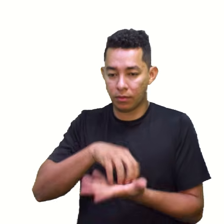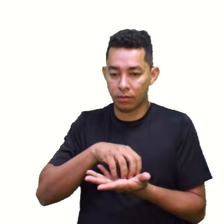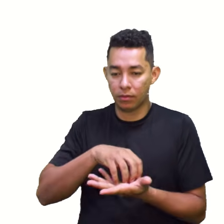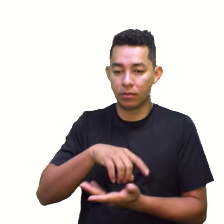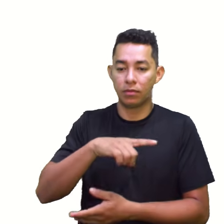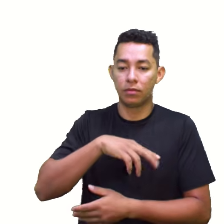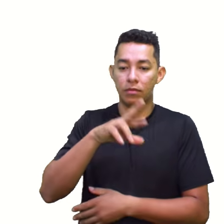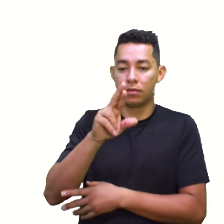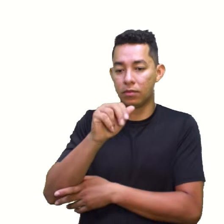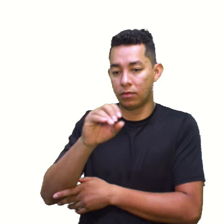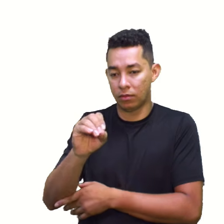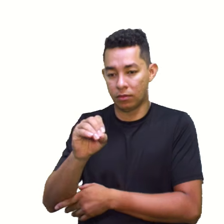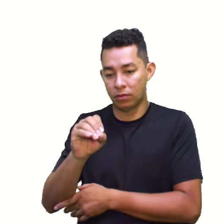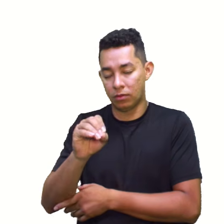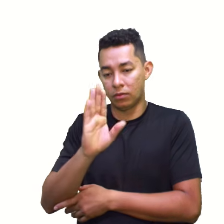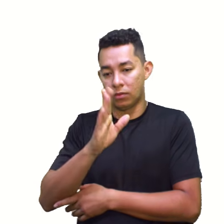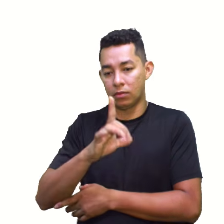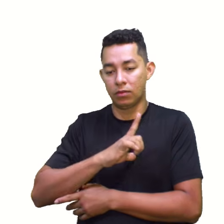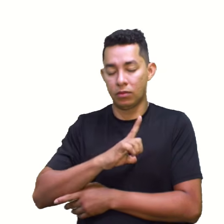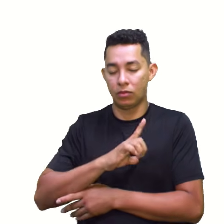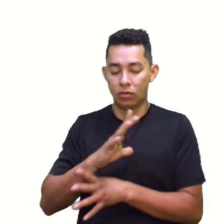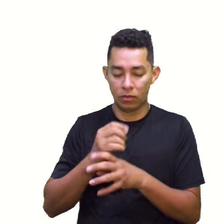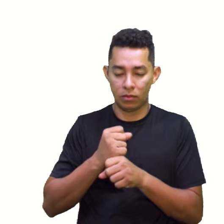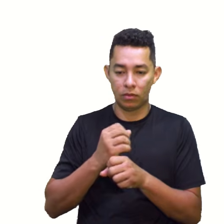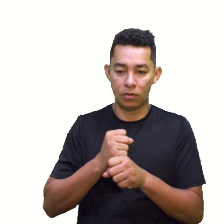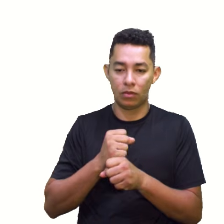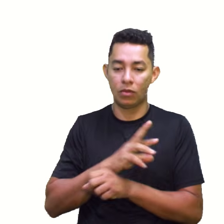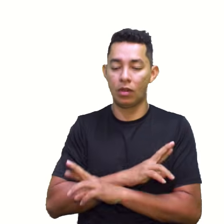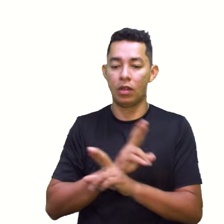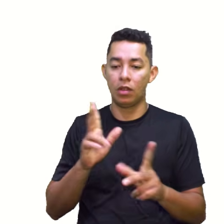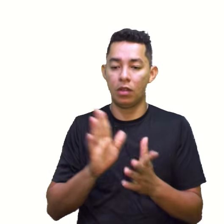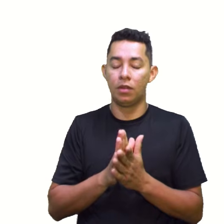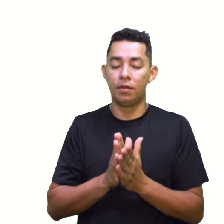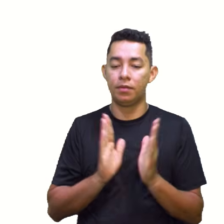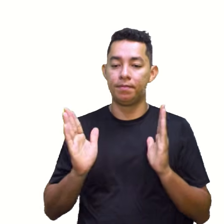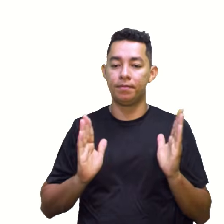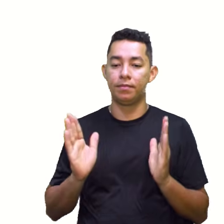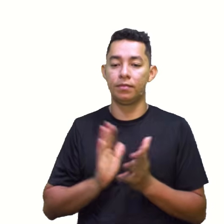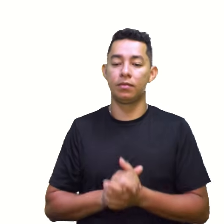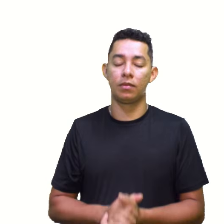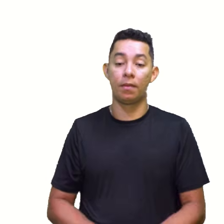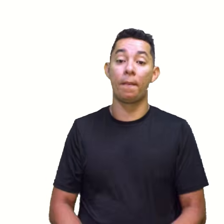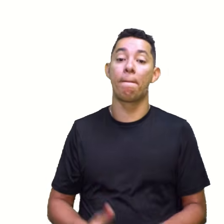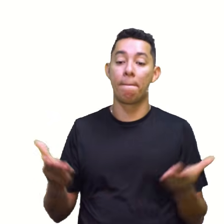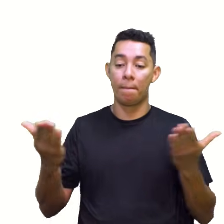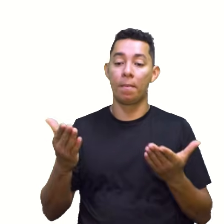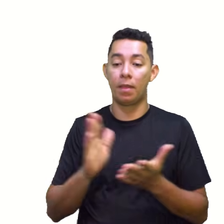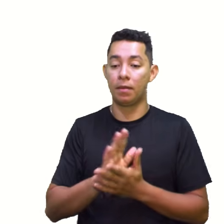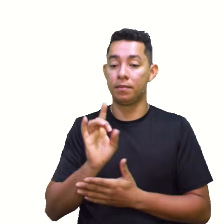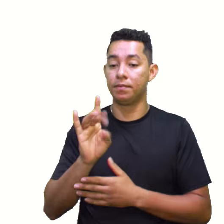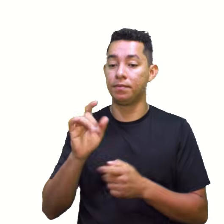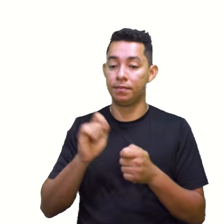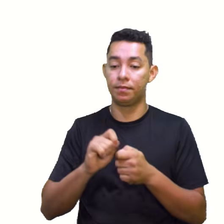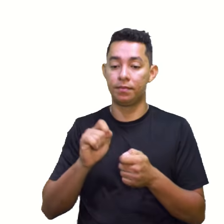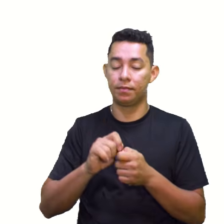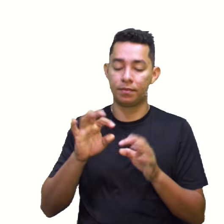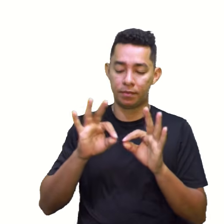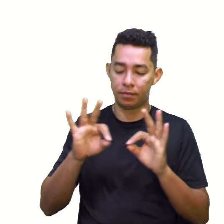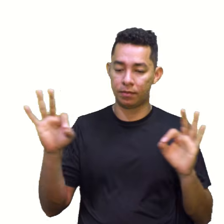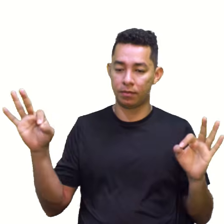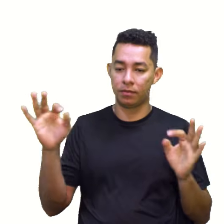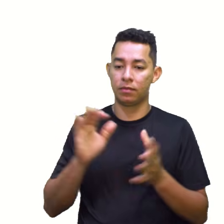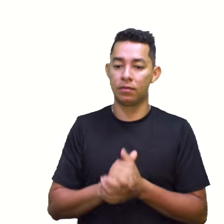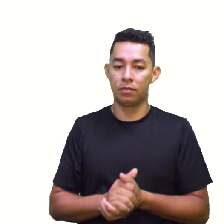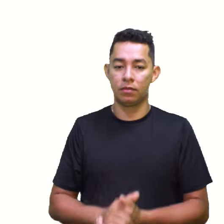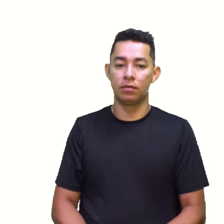temos os raios e já temos a soma e a diferença entre eles. Agora é só calcular essa